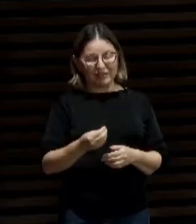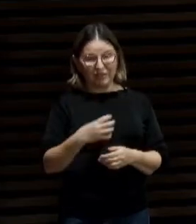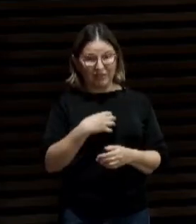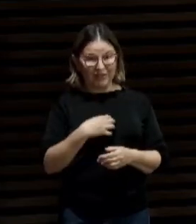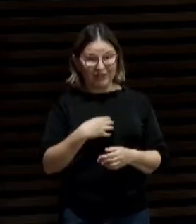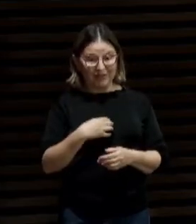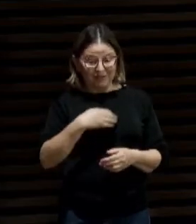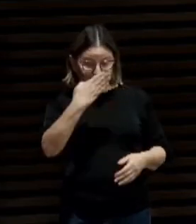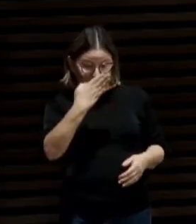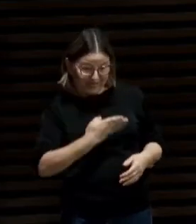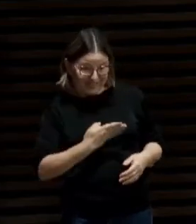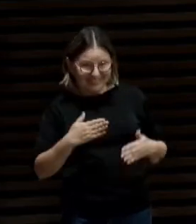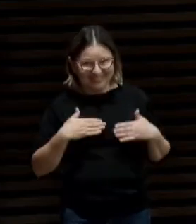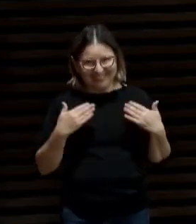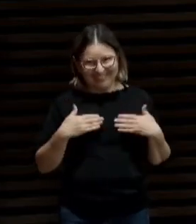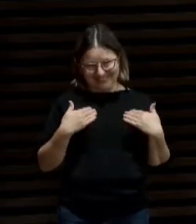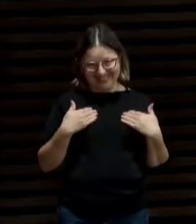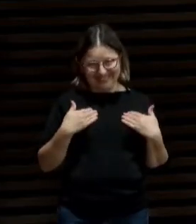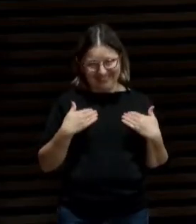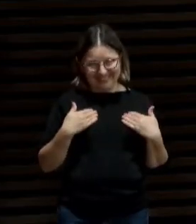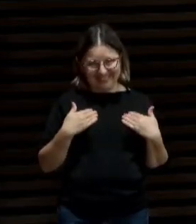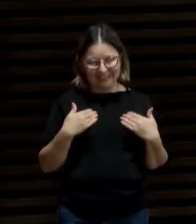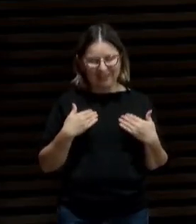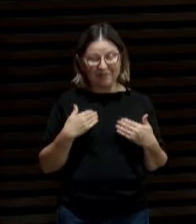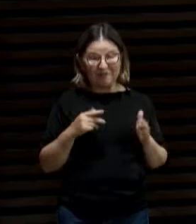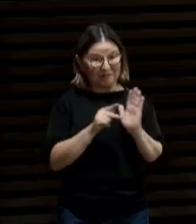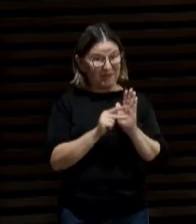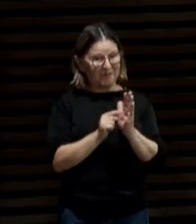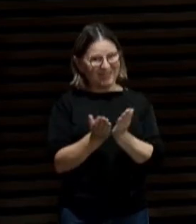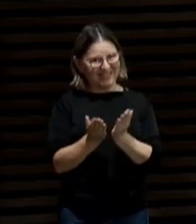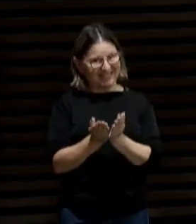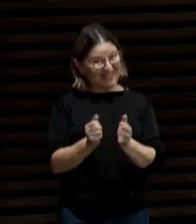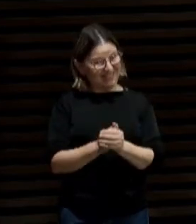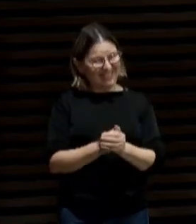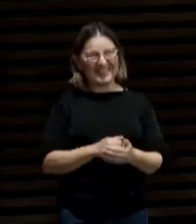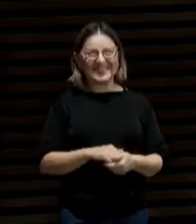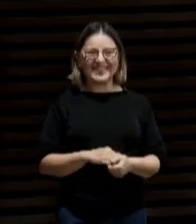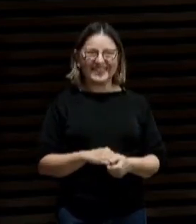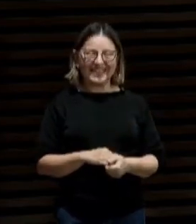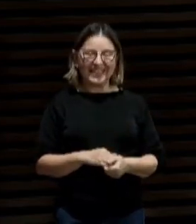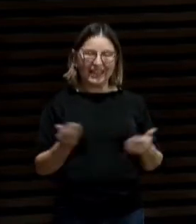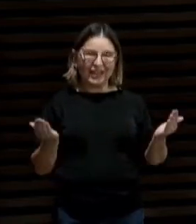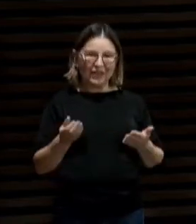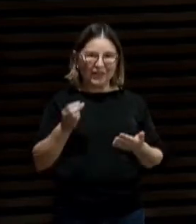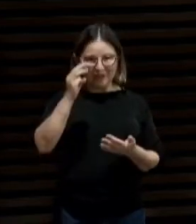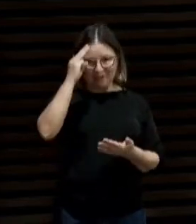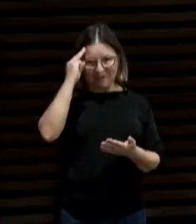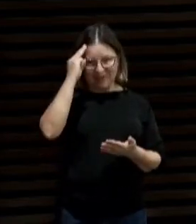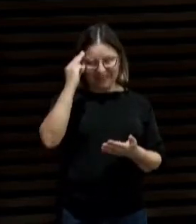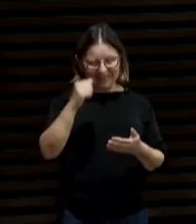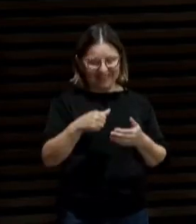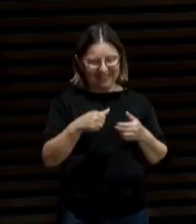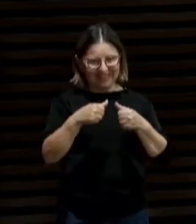alegre, contente, de acordo com o crente. Amém, meus irmãos? Vamos então meditar nesse texto, verso a verso. Parece